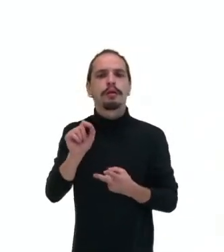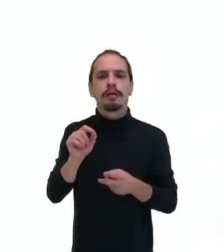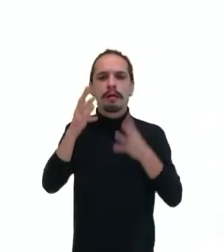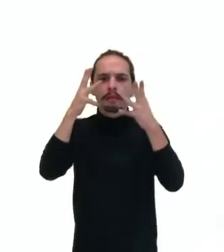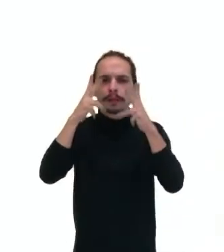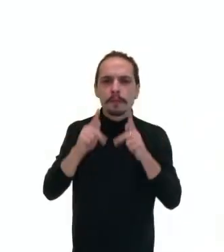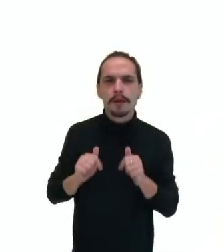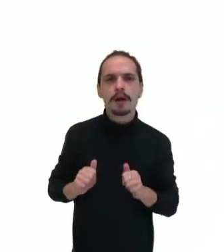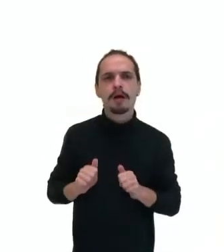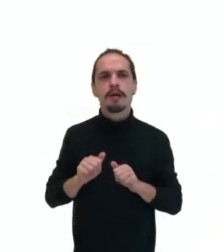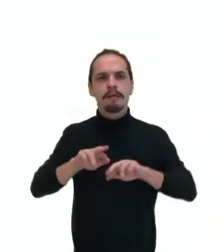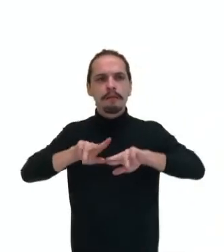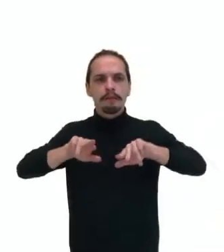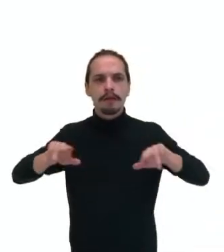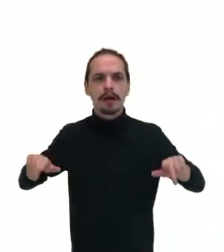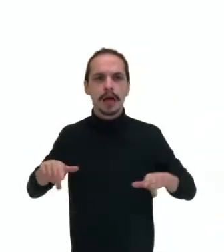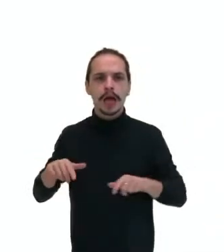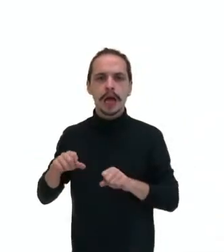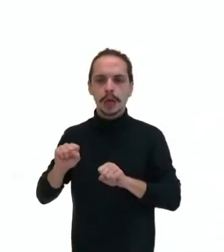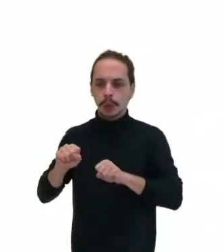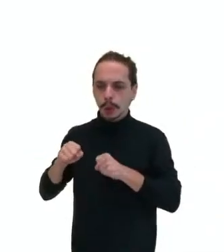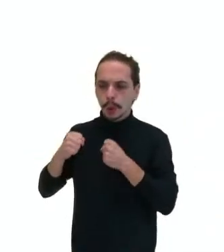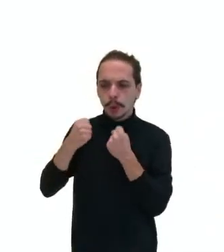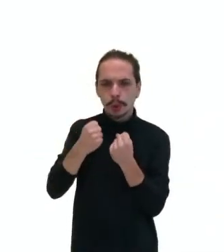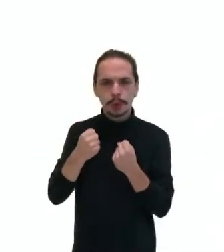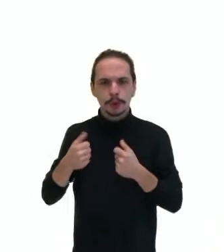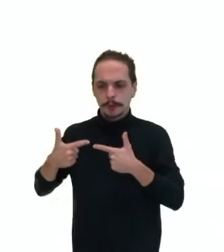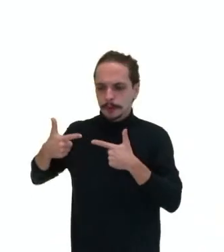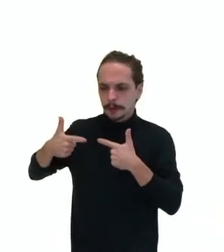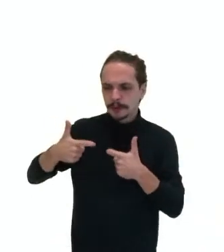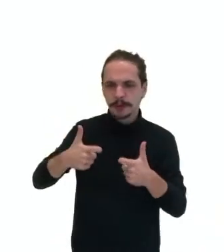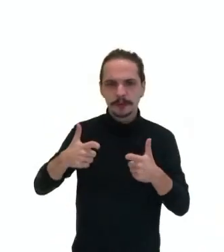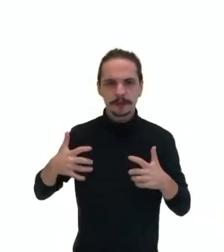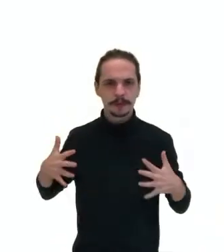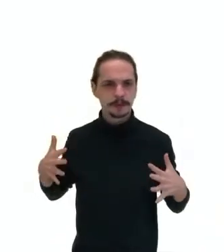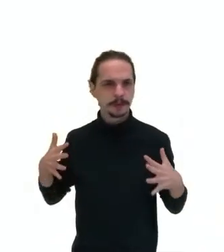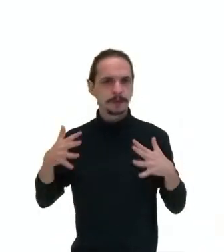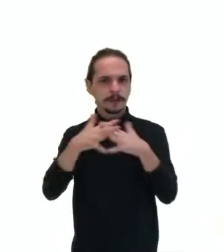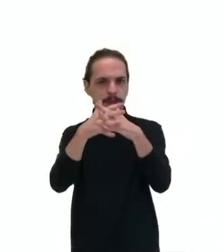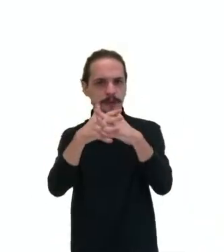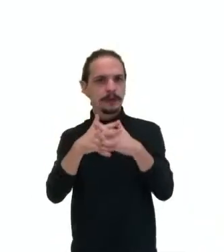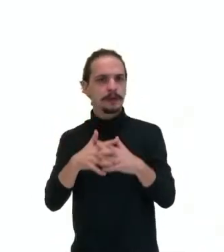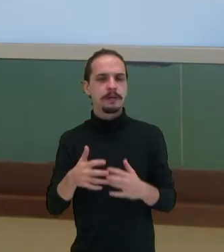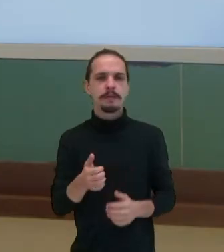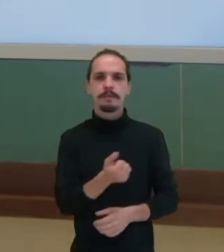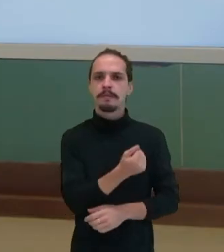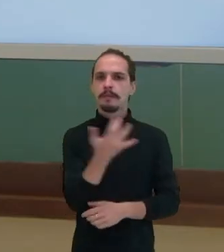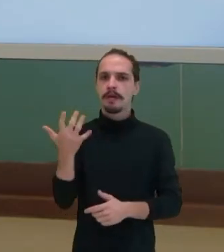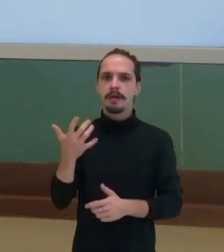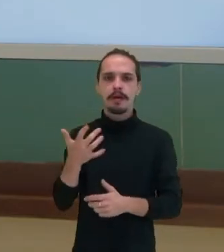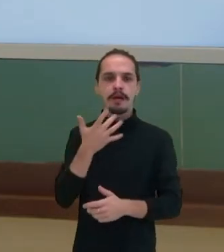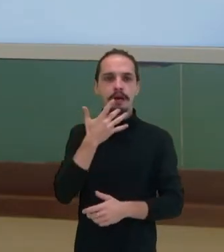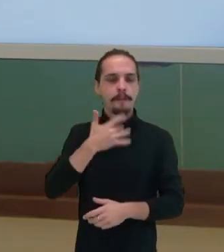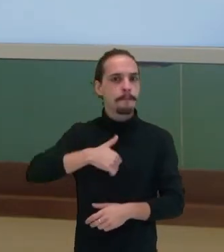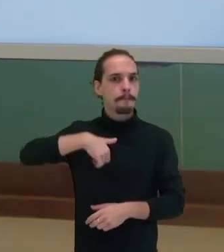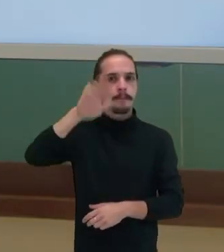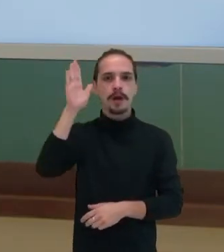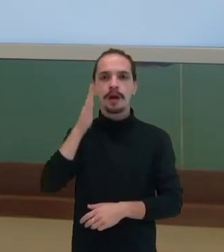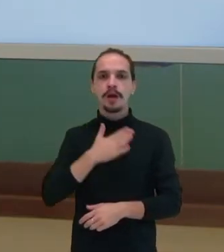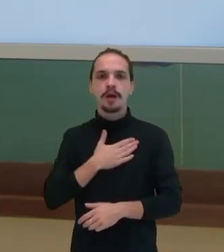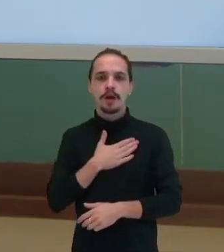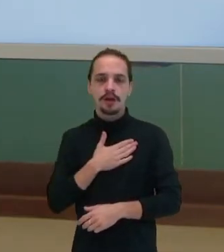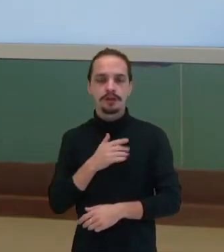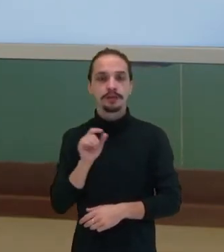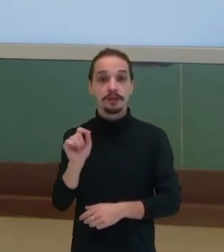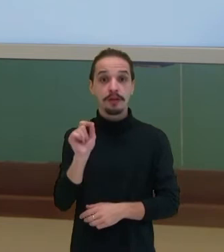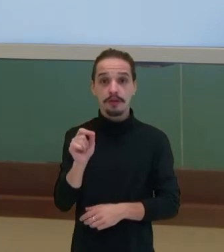corridas de bigas, lutas de gladiadores, o que era um espetáculo preferido das multidões, né? O povo romano era um povo guerreiro,